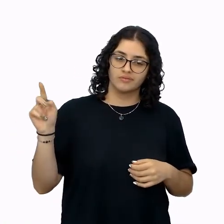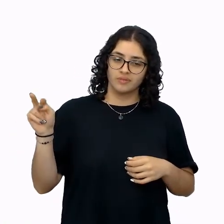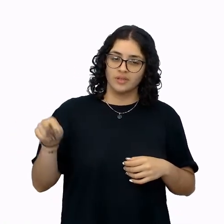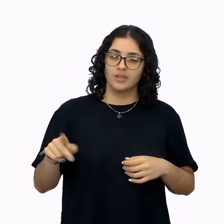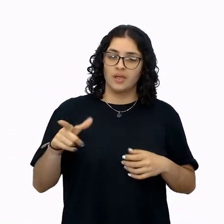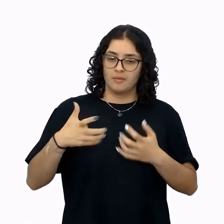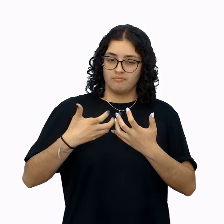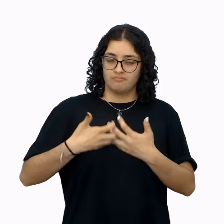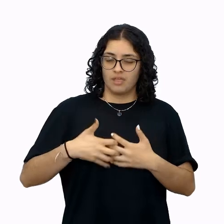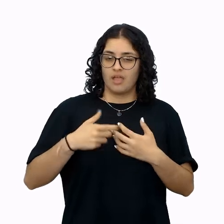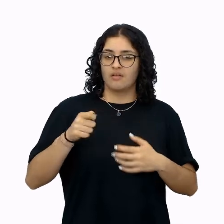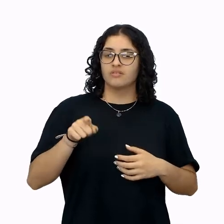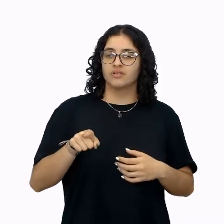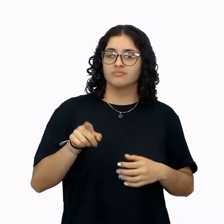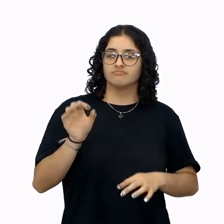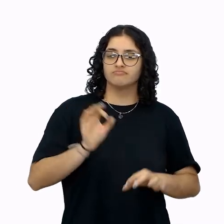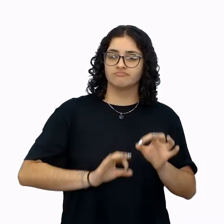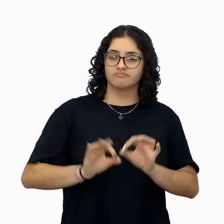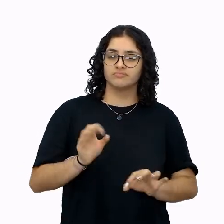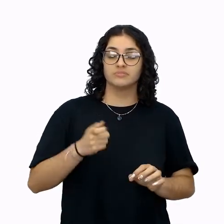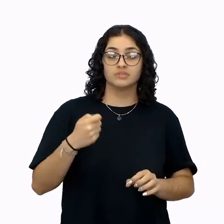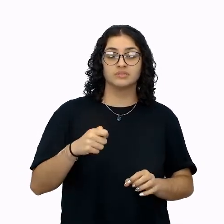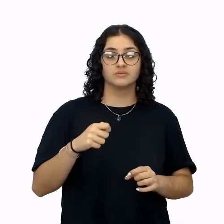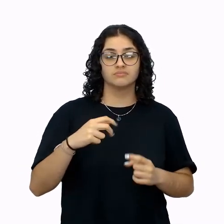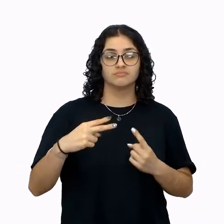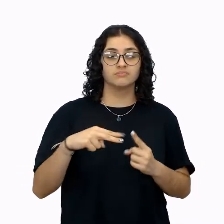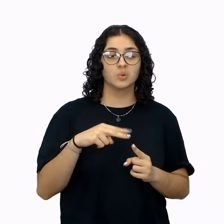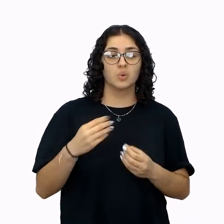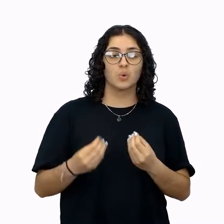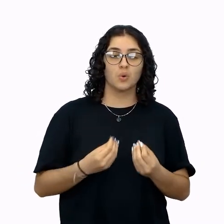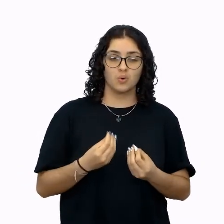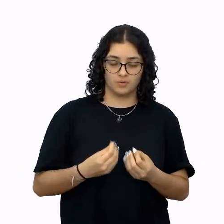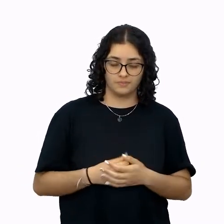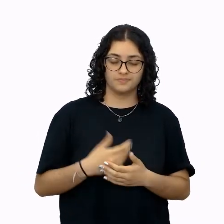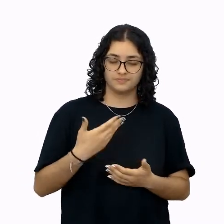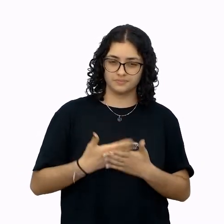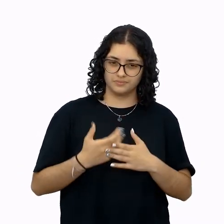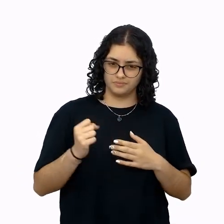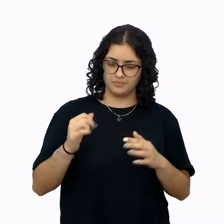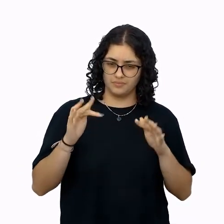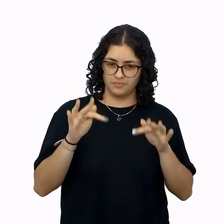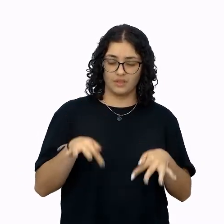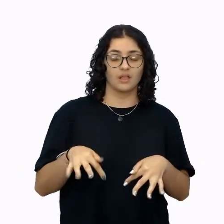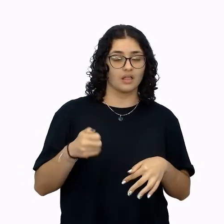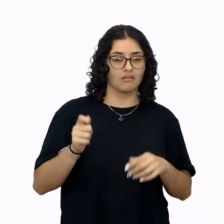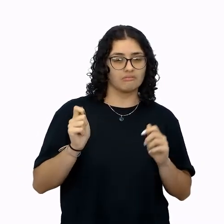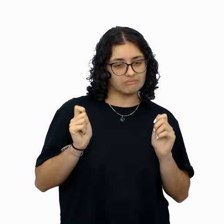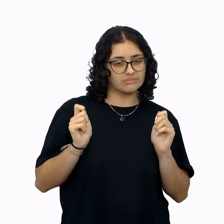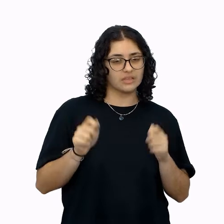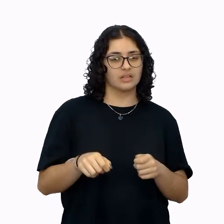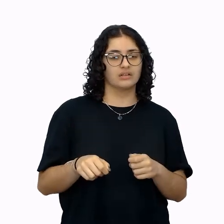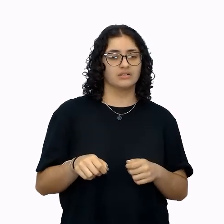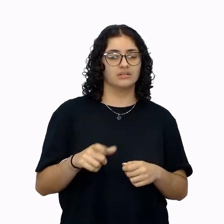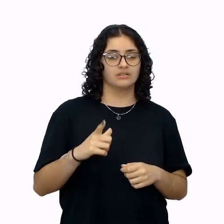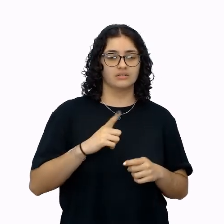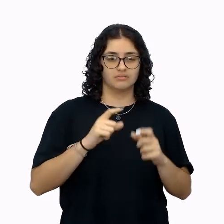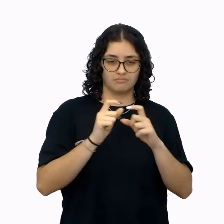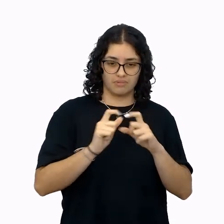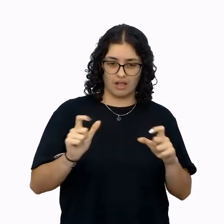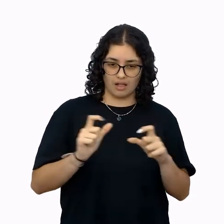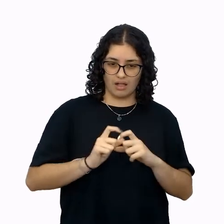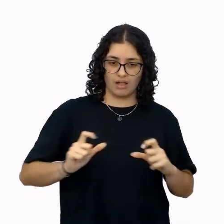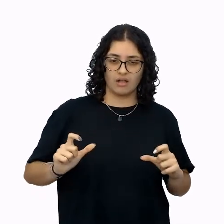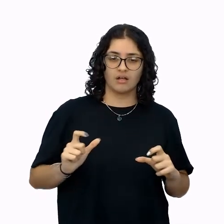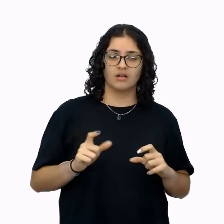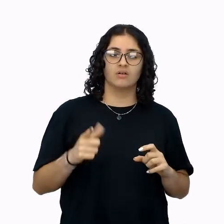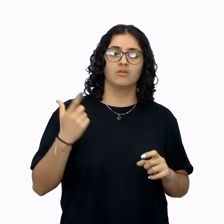é organizar e deve ser vista como uma ação que, ao término das 8 aulas, os estudantes sejam capazes de aplicar os parágrafos adequadamente